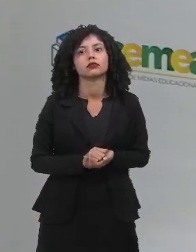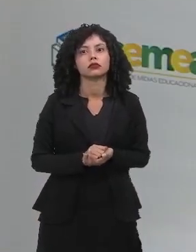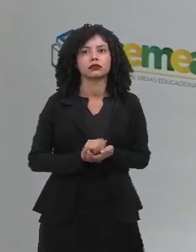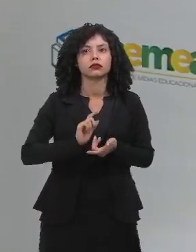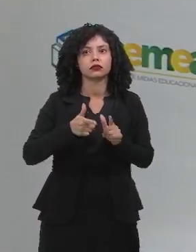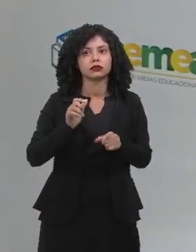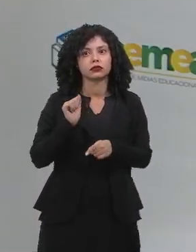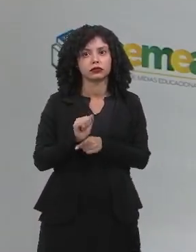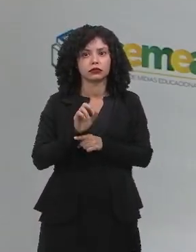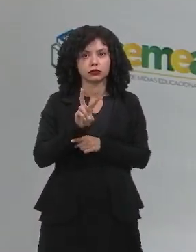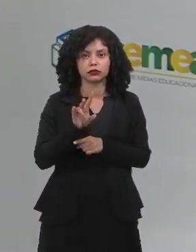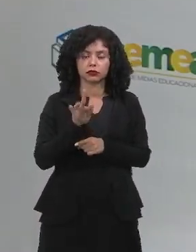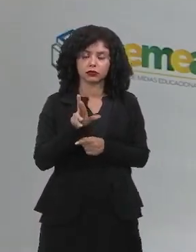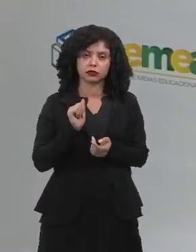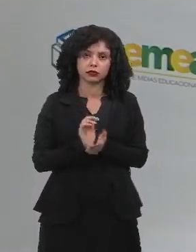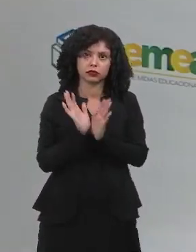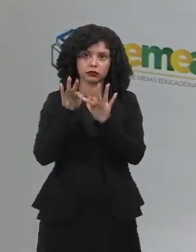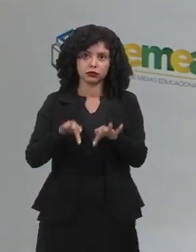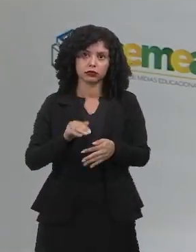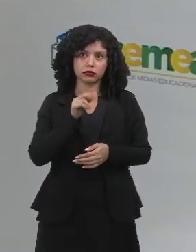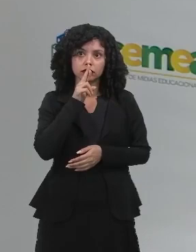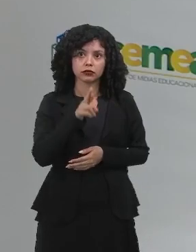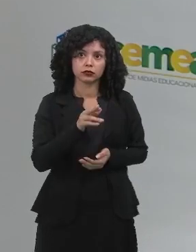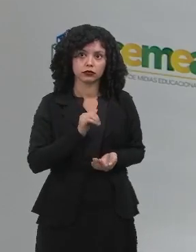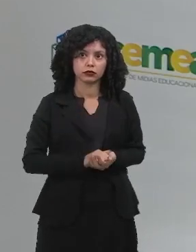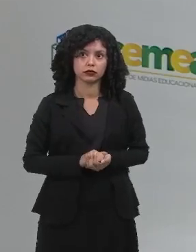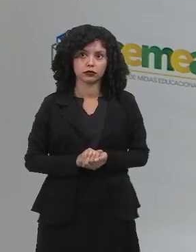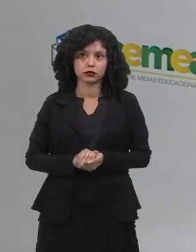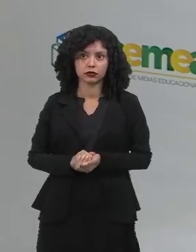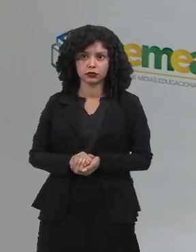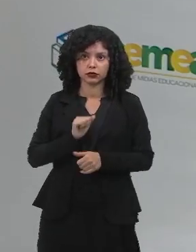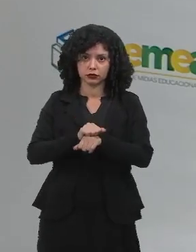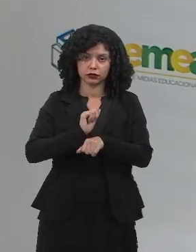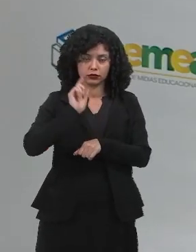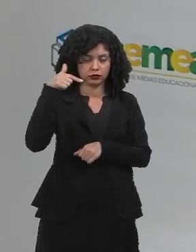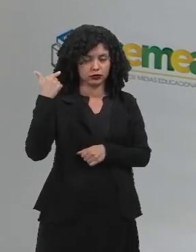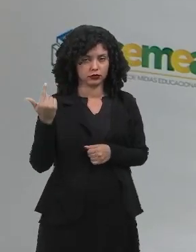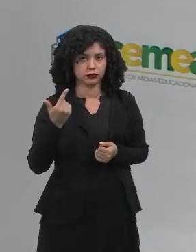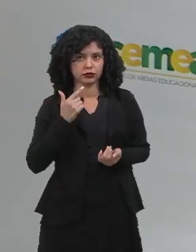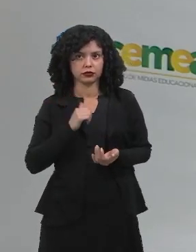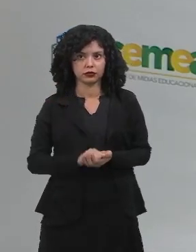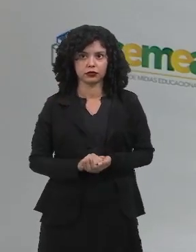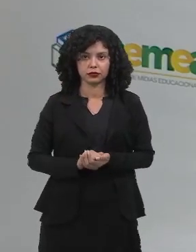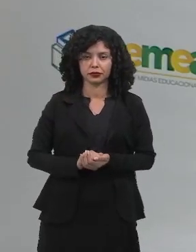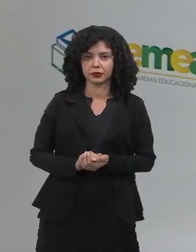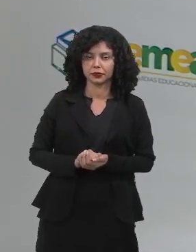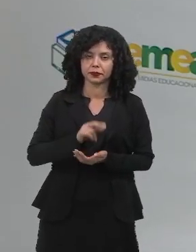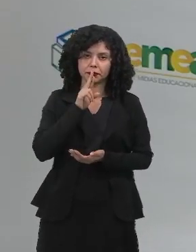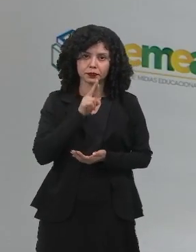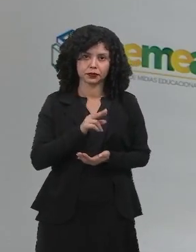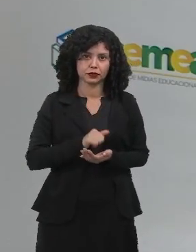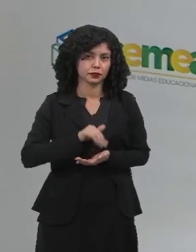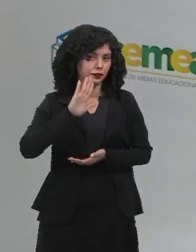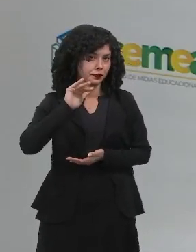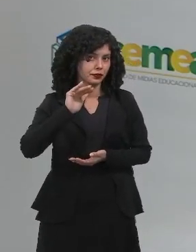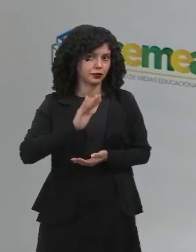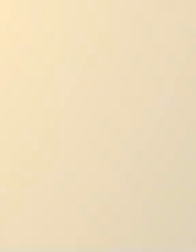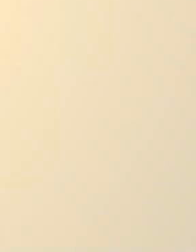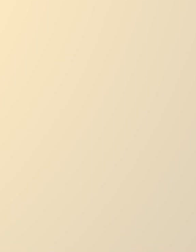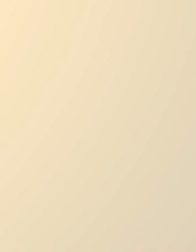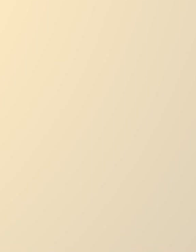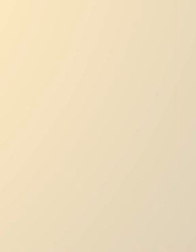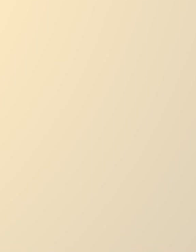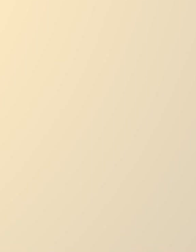letra A, violeta. E ficamos por aqui na resolução dessa questão. Aguardo você na nossa próxima aula. Até mais!